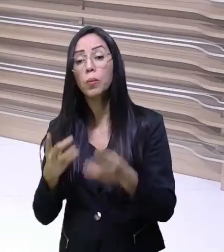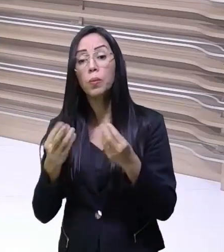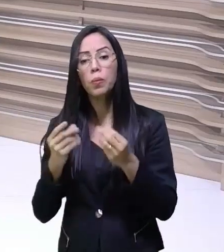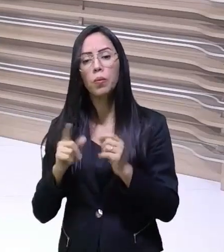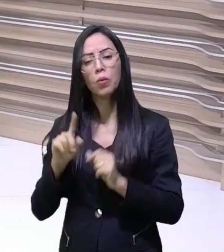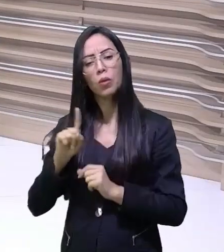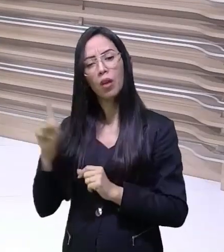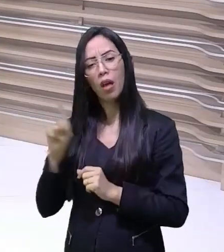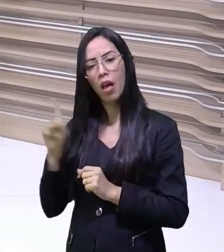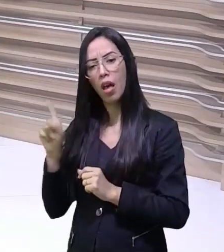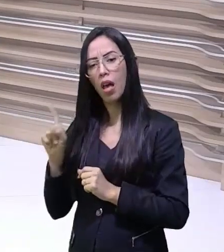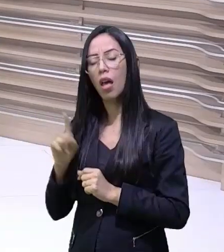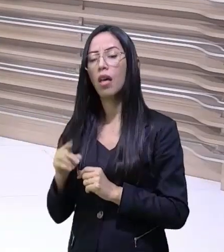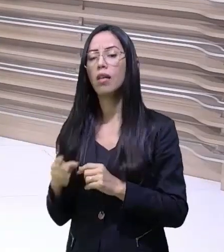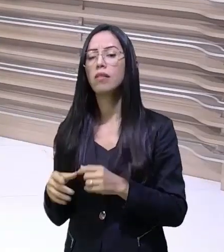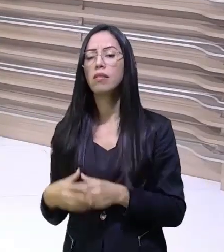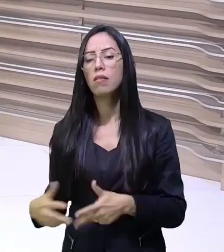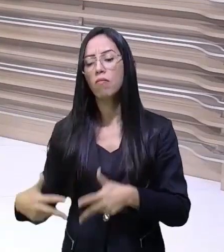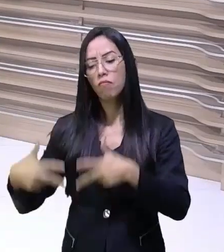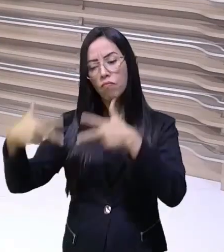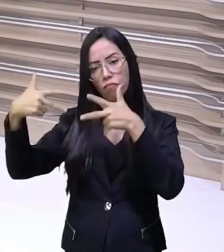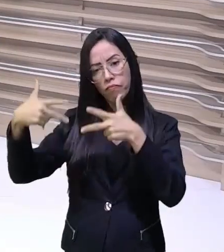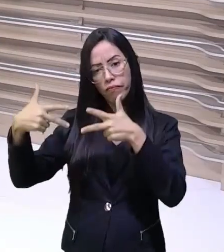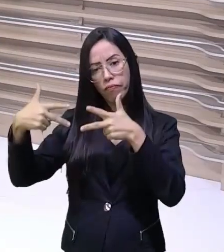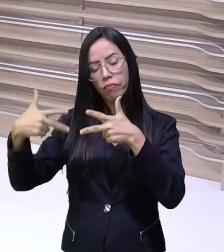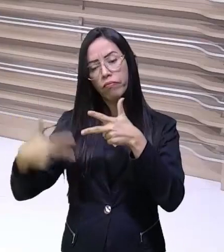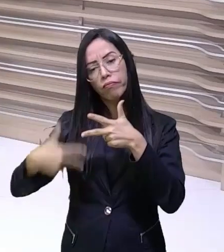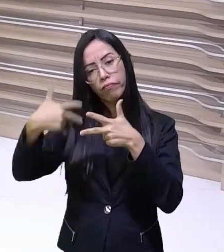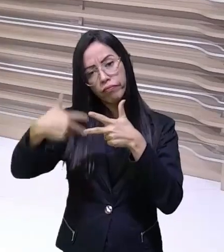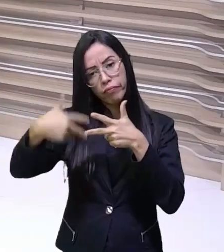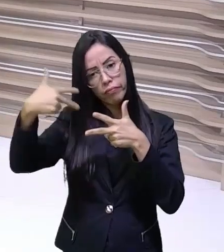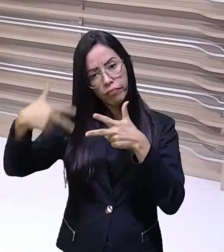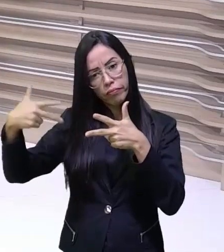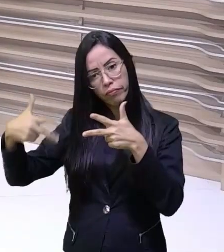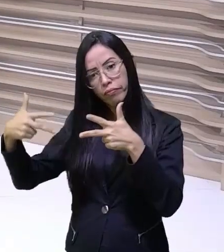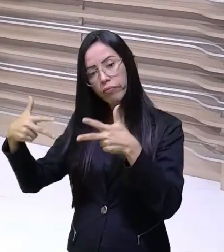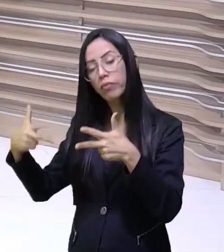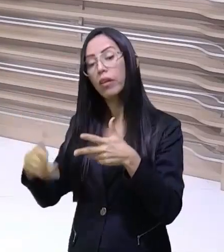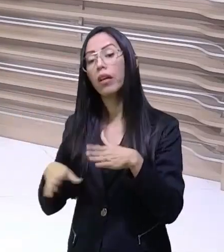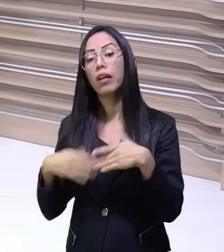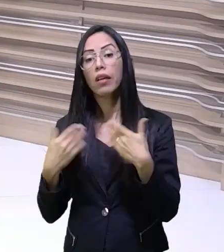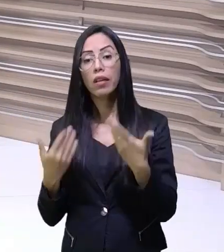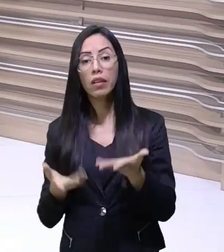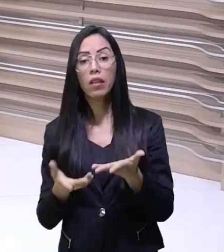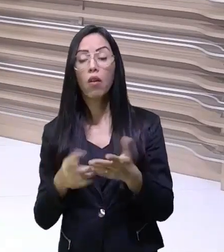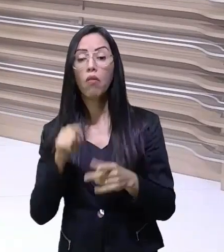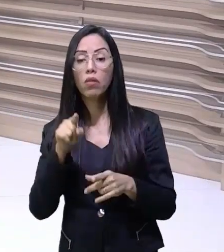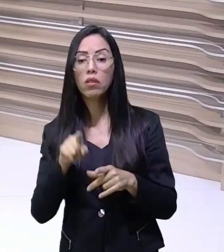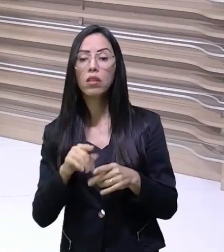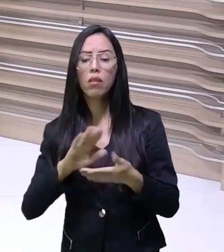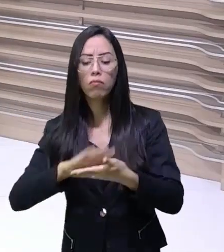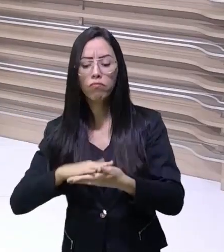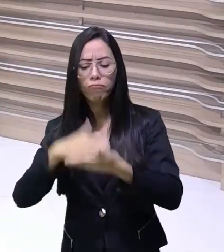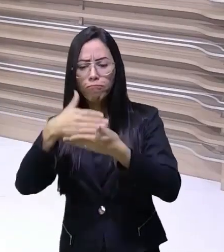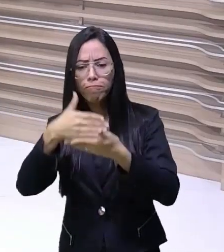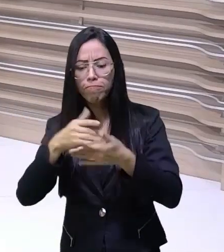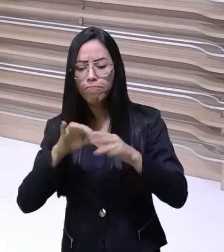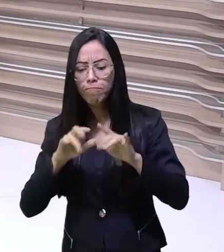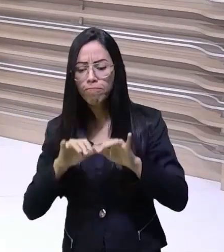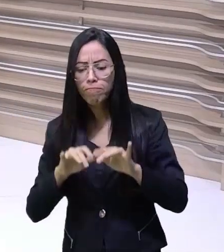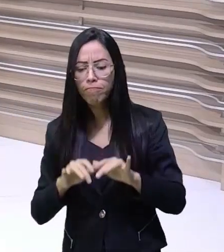texto aí expositivo por meio das conferências, não é? Você entra lá no computador, você acessa o site onde